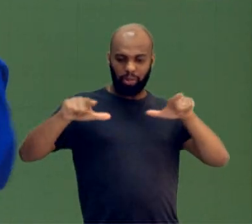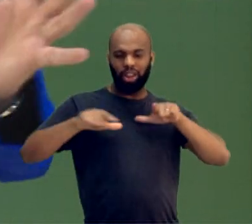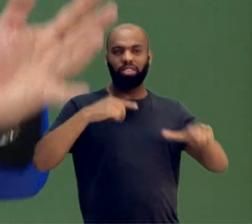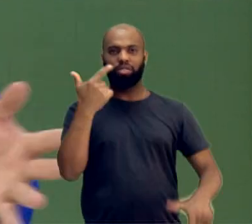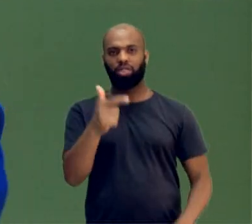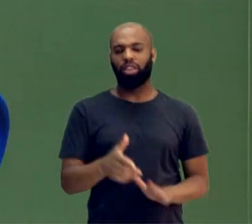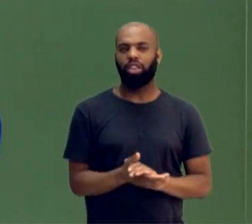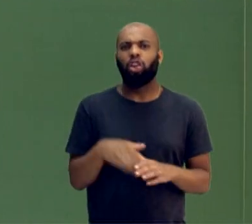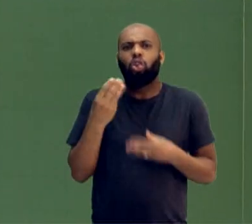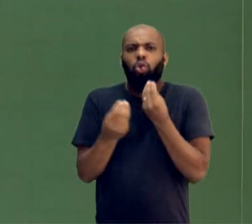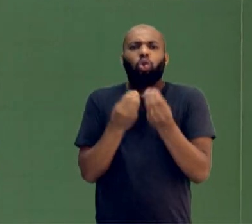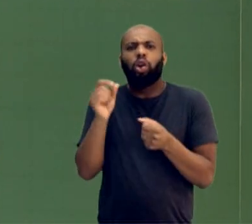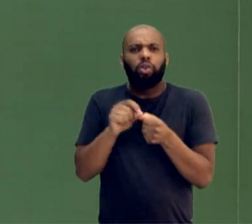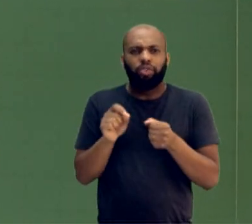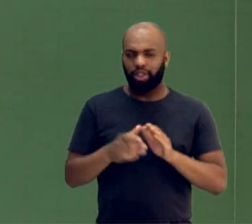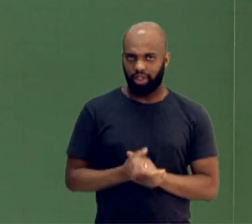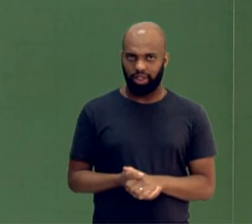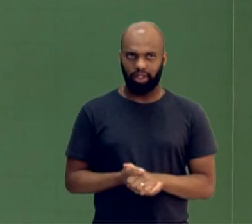E aí, como é que se faz?